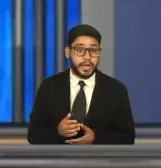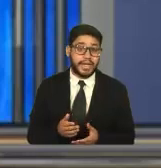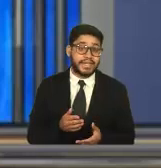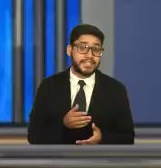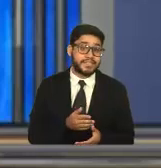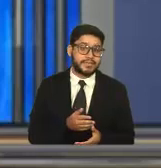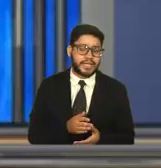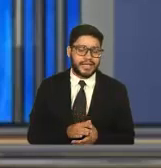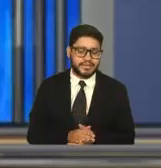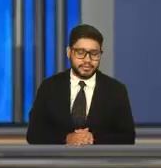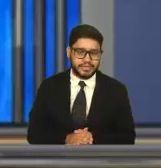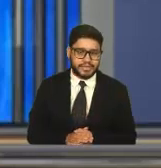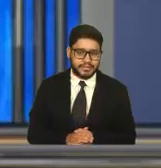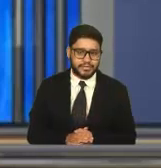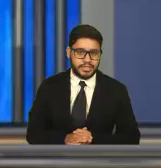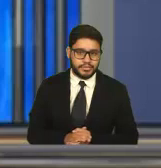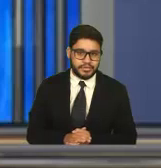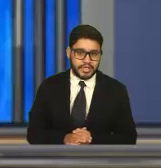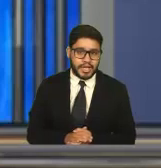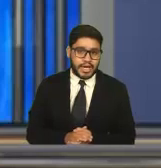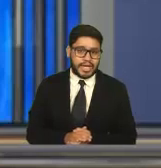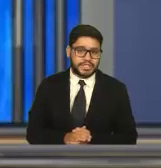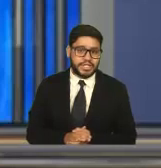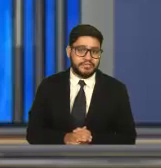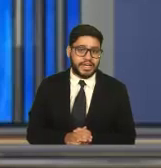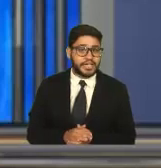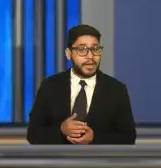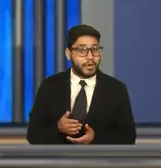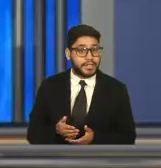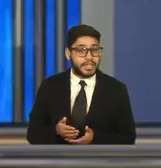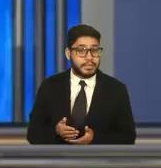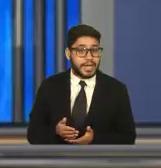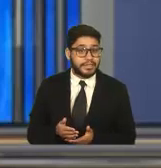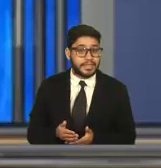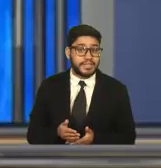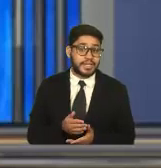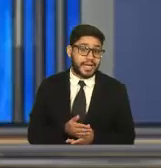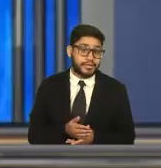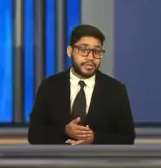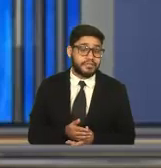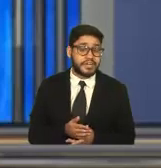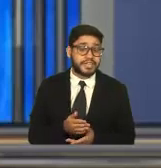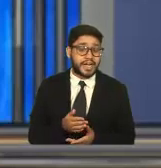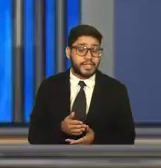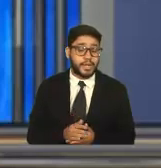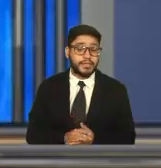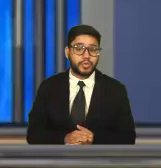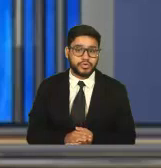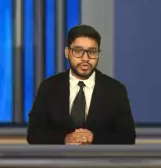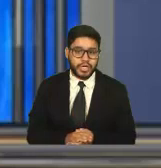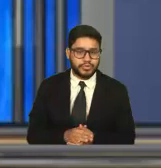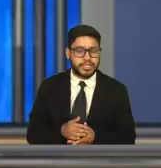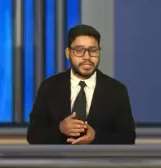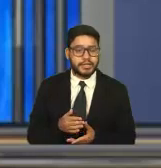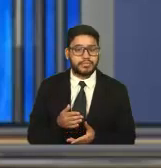ser anti-branco em extinção nasce nos Estados Unidos gatinha invadir gaiola de animais internados e faz carinho